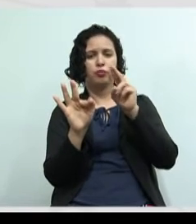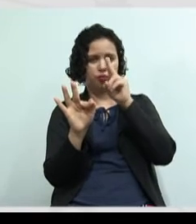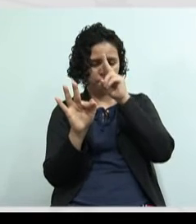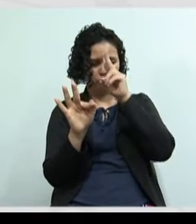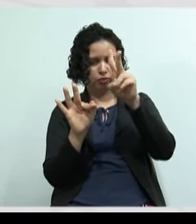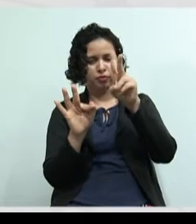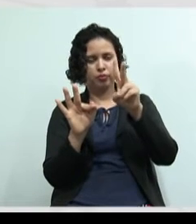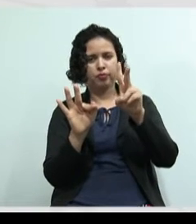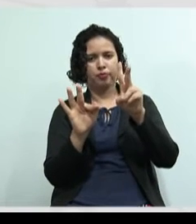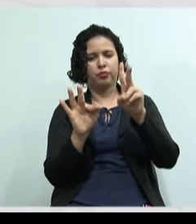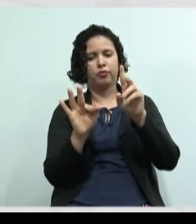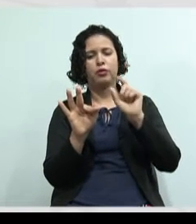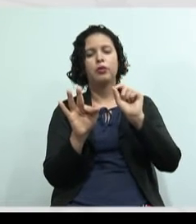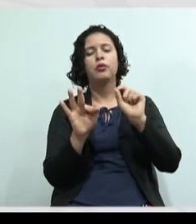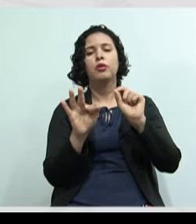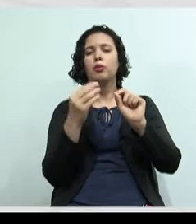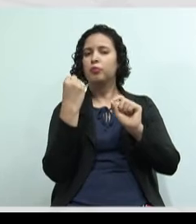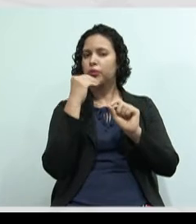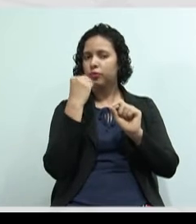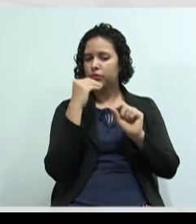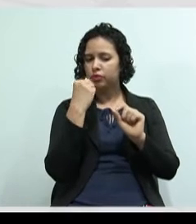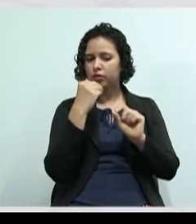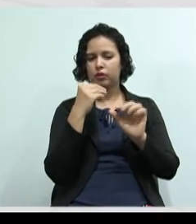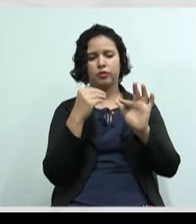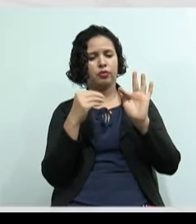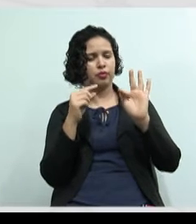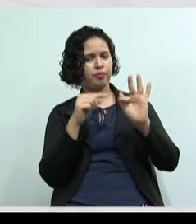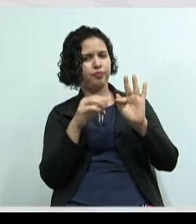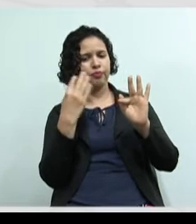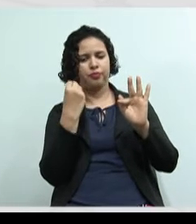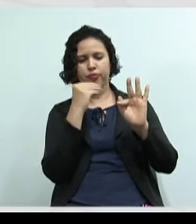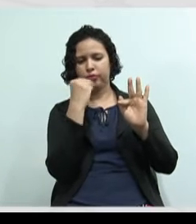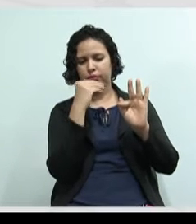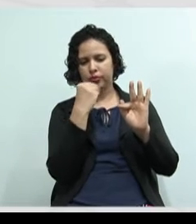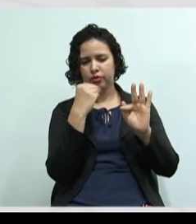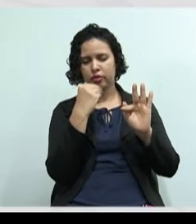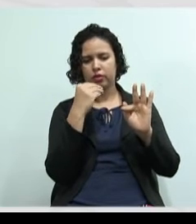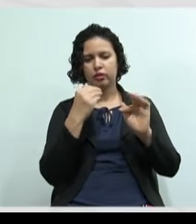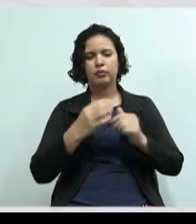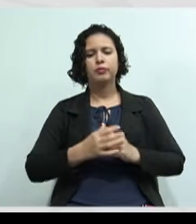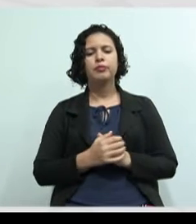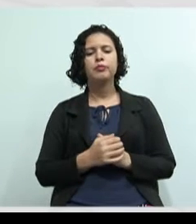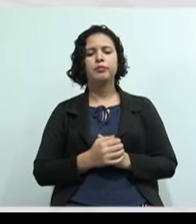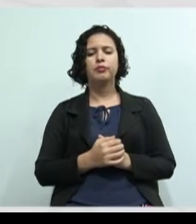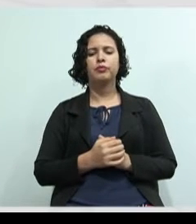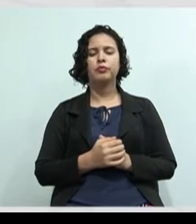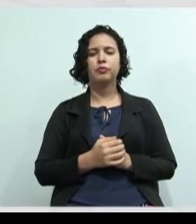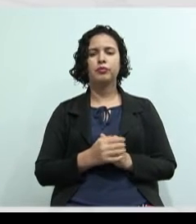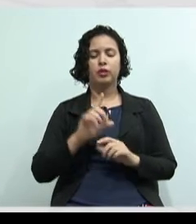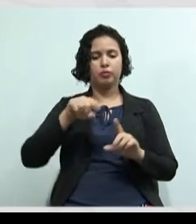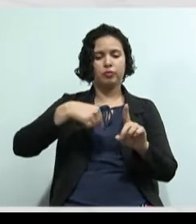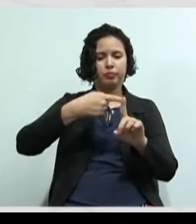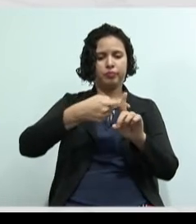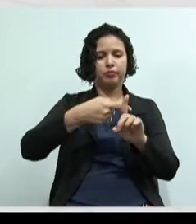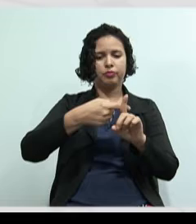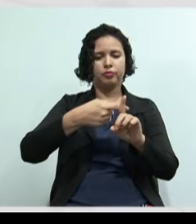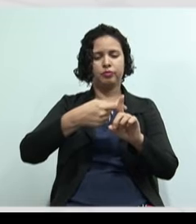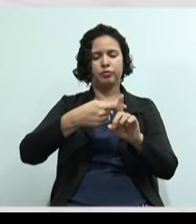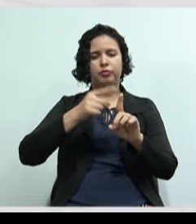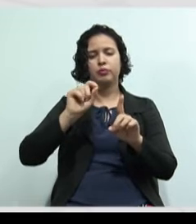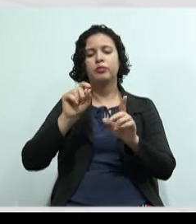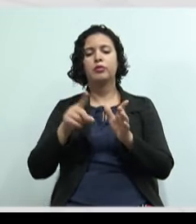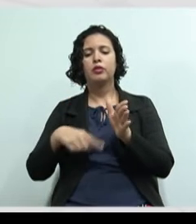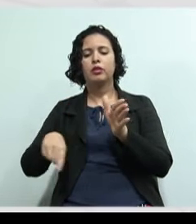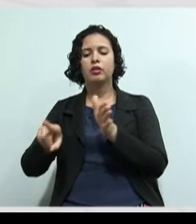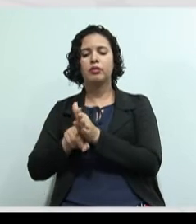forças, o segundo de oportunidades, esses são os fatores positivos da organização, e os fatores negativos tem o F de